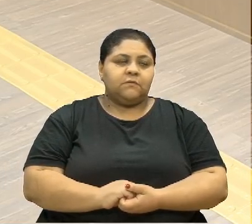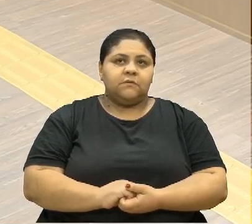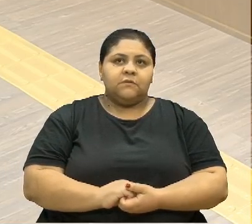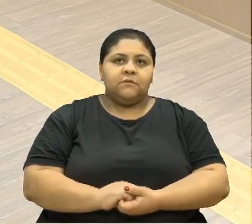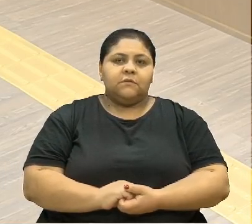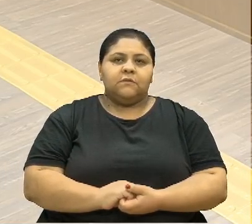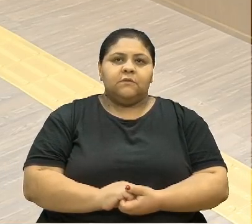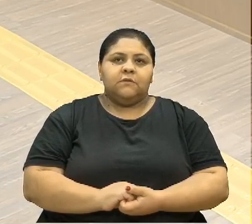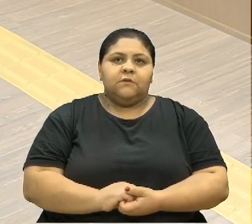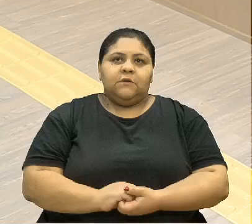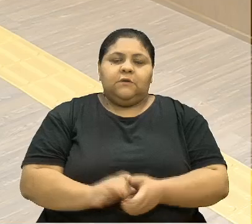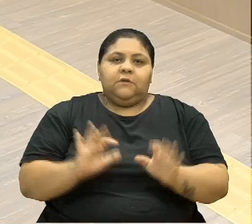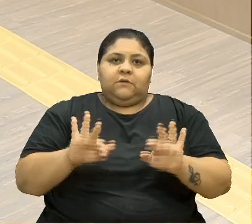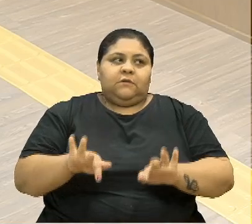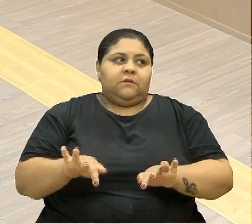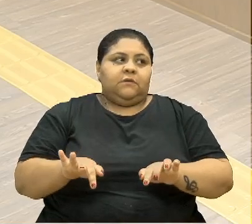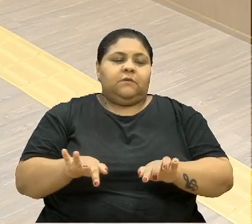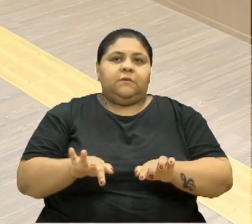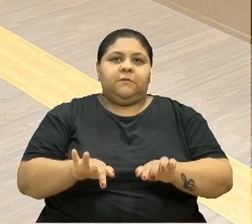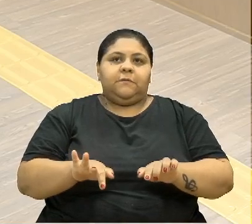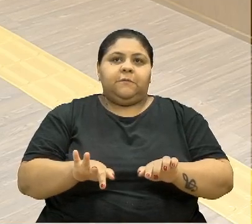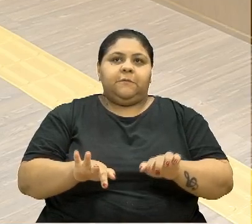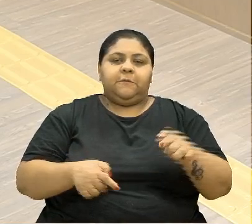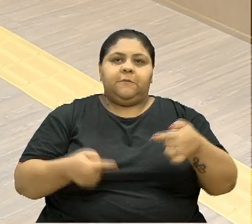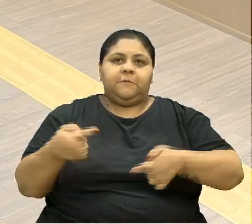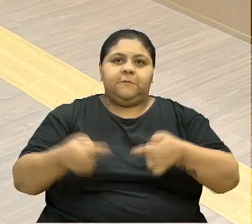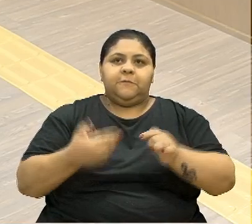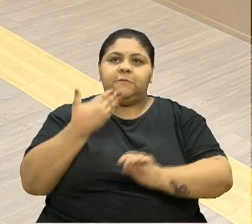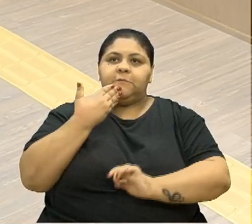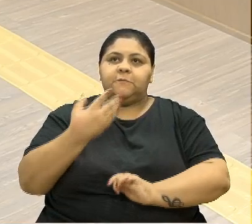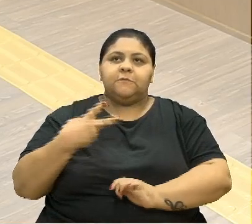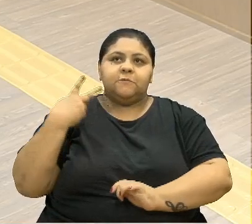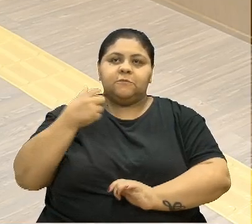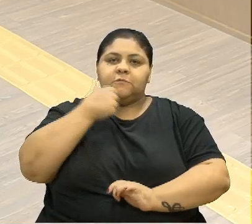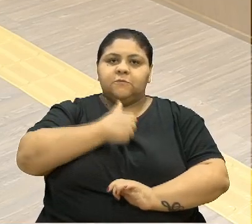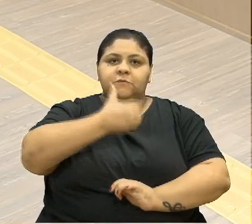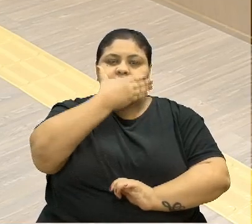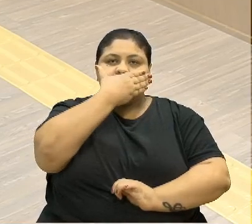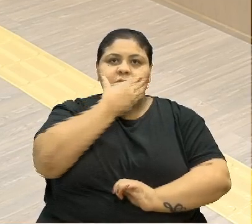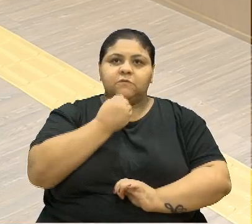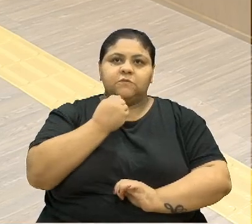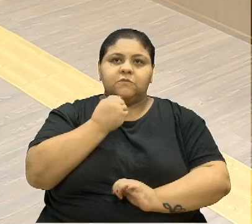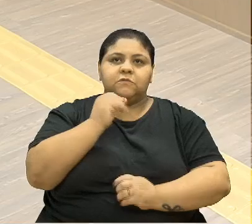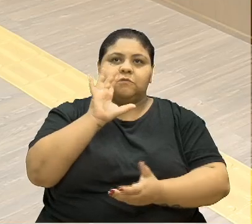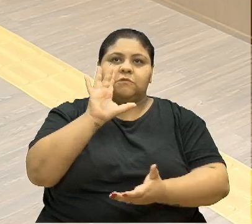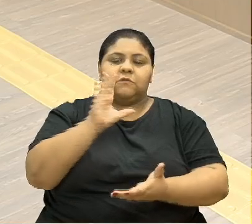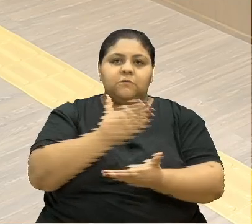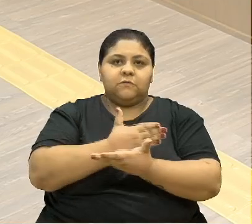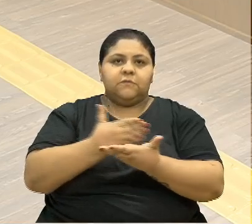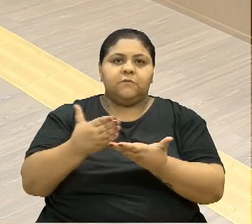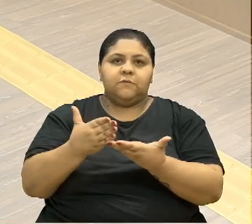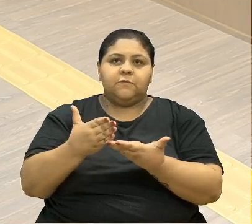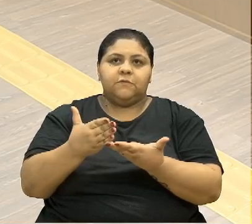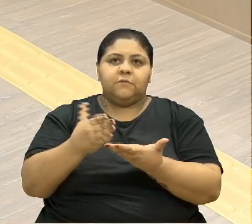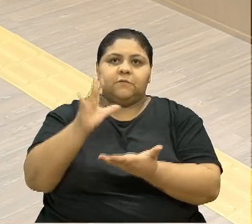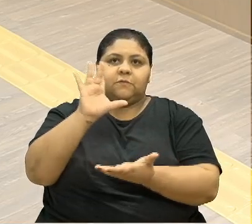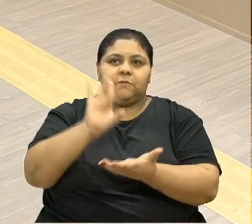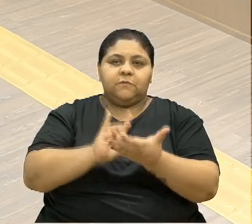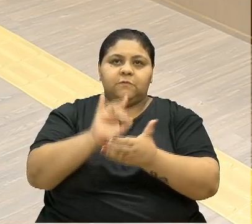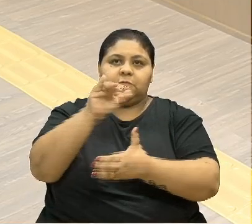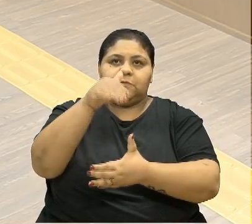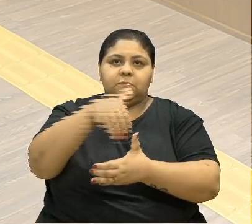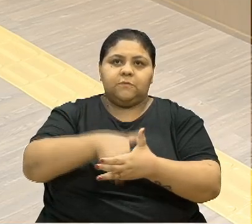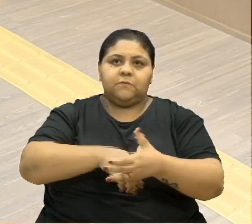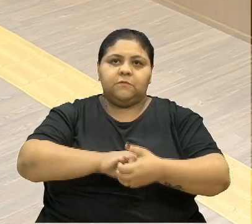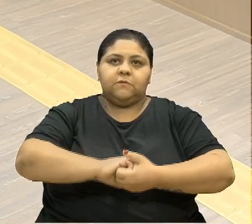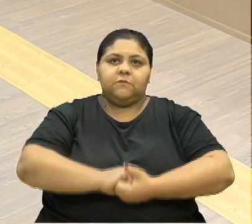Encerrada a discussão, em votação. Solicito, então, às vereadoras e vereadores que, a partir de agora, registrem os seus